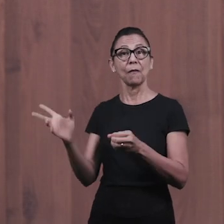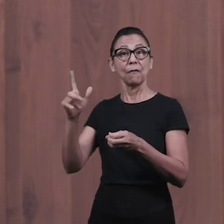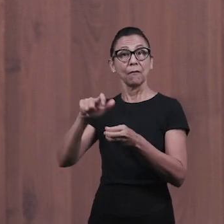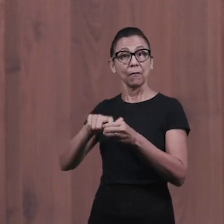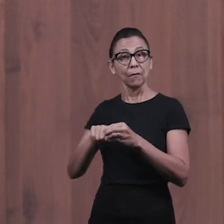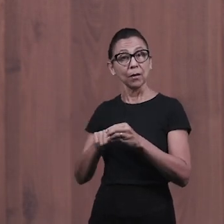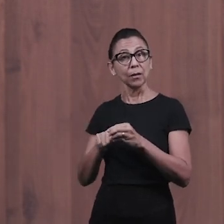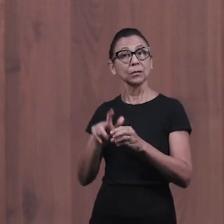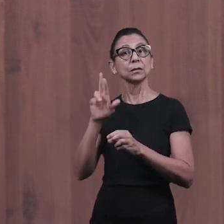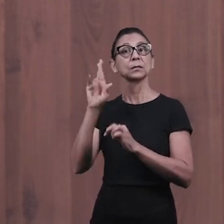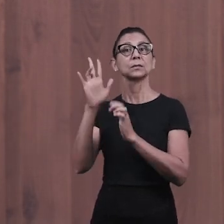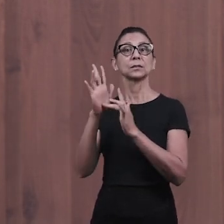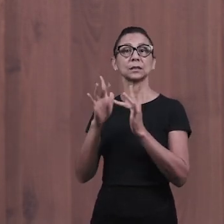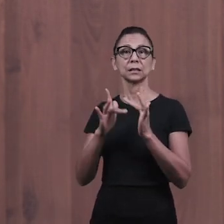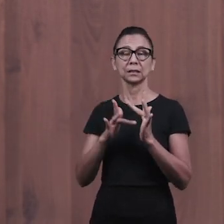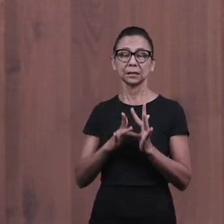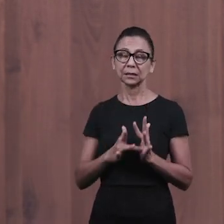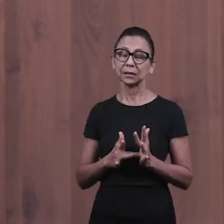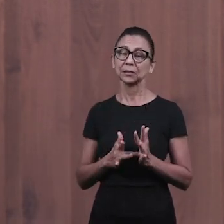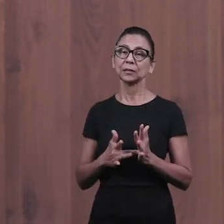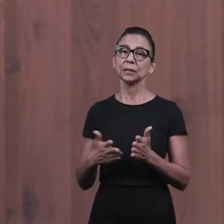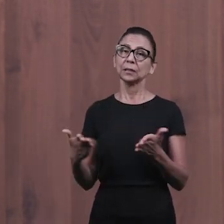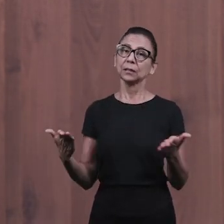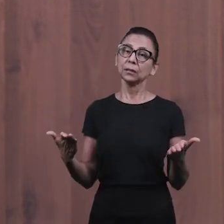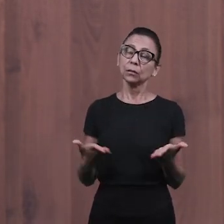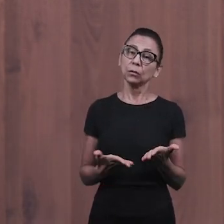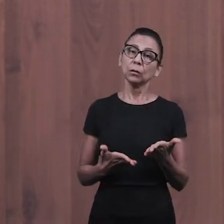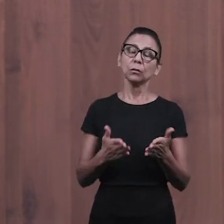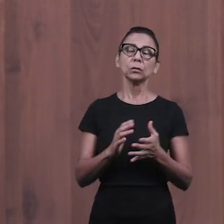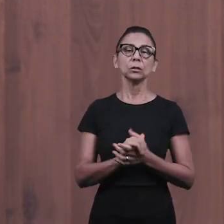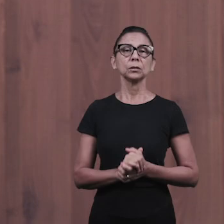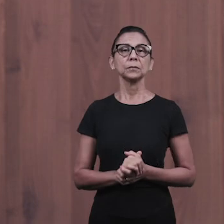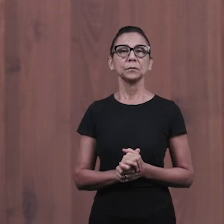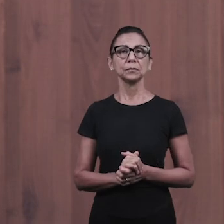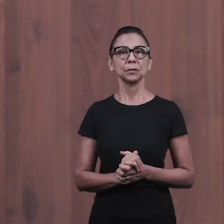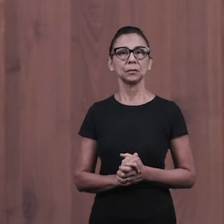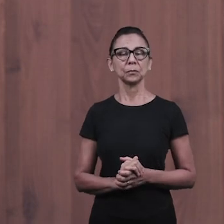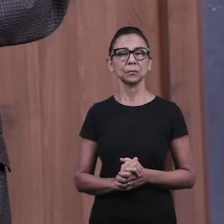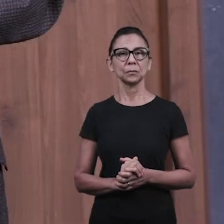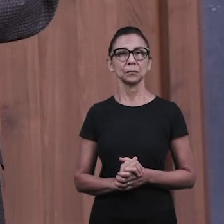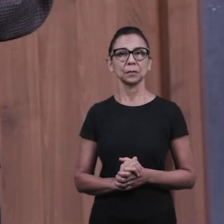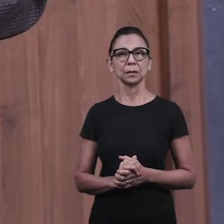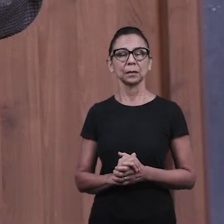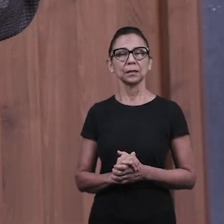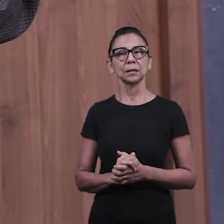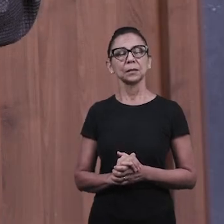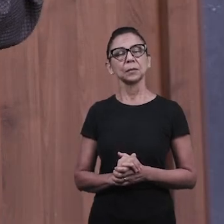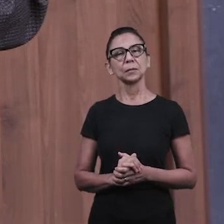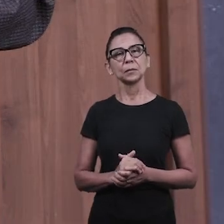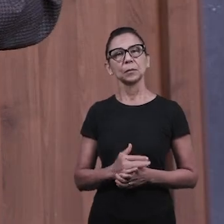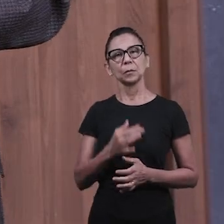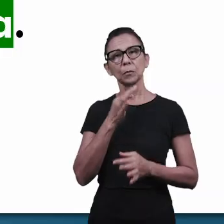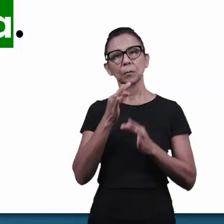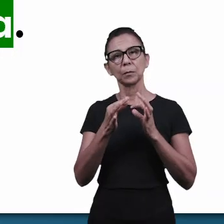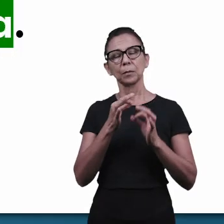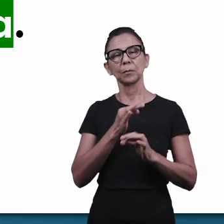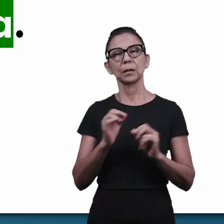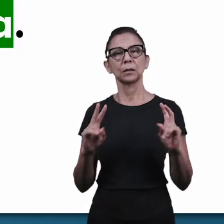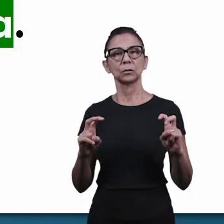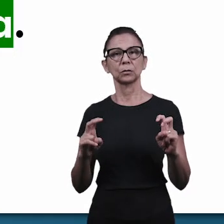vinda. E aqui queremos comentar então a respeito dos assuntos que diz o seguinte,